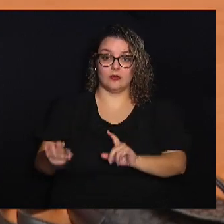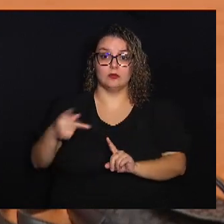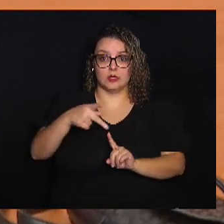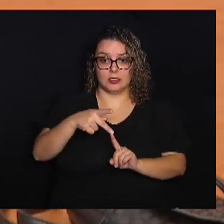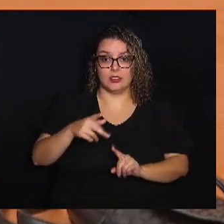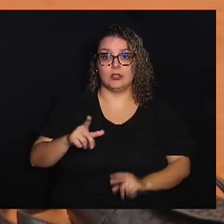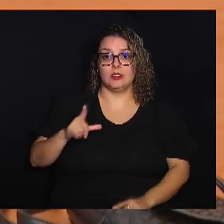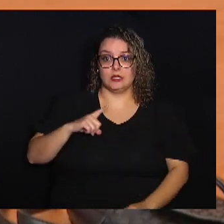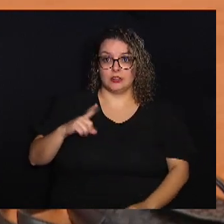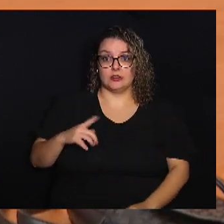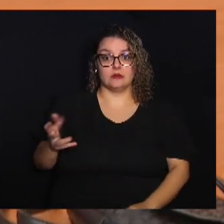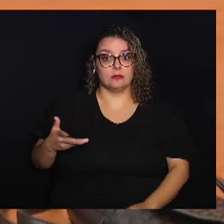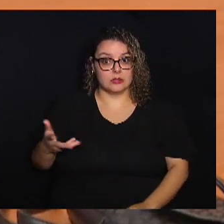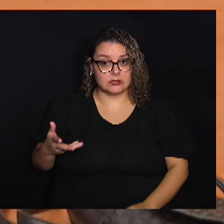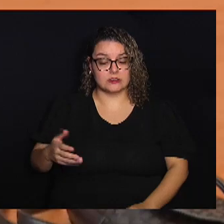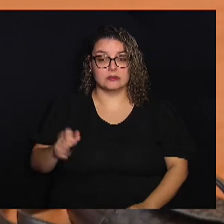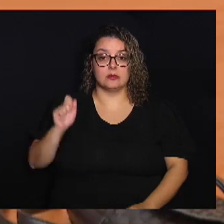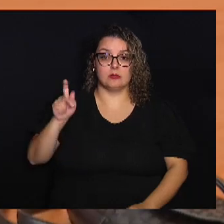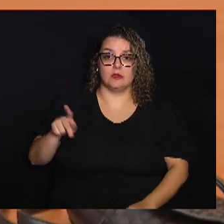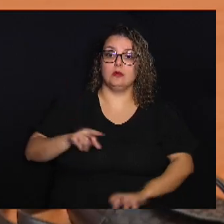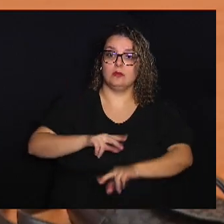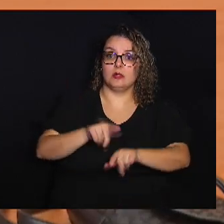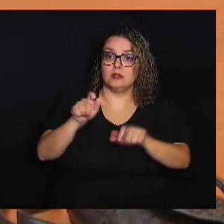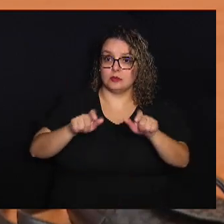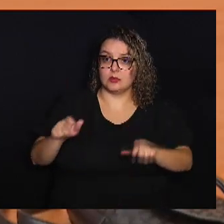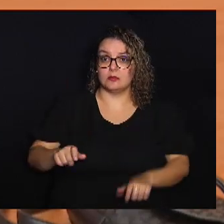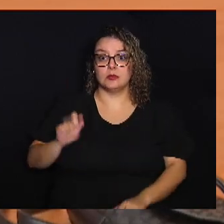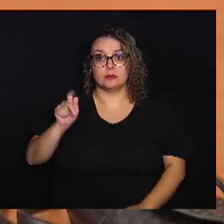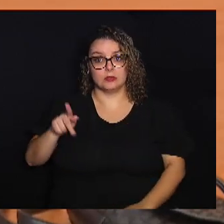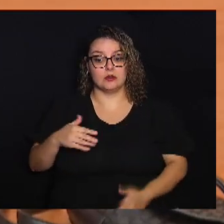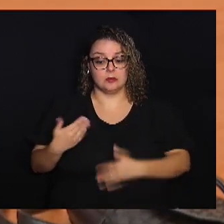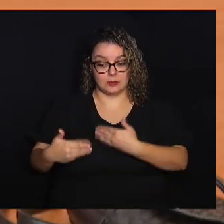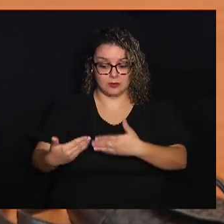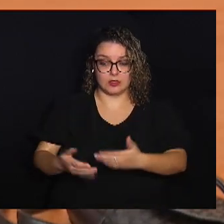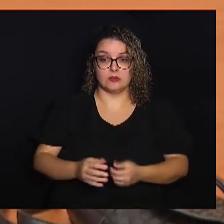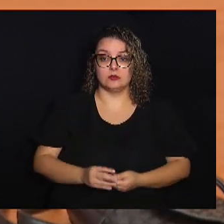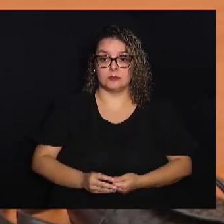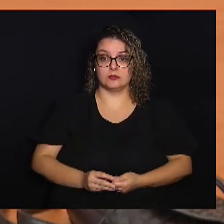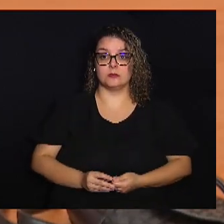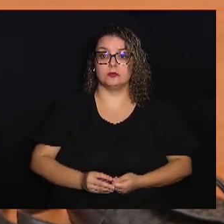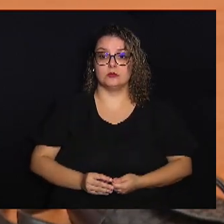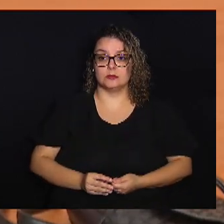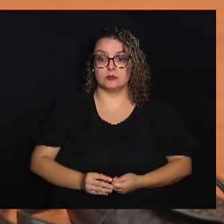à aposentadoria, né? Muita gente se aposentou nesse processo e